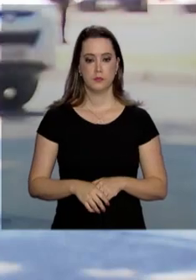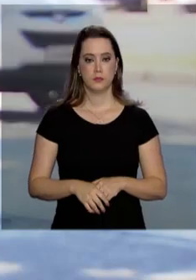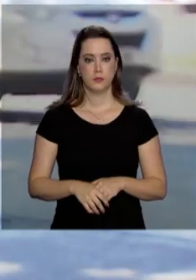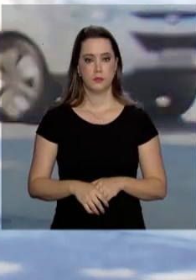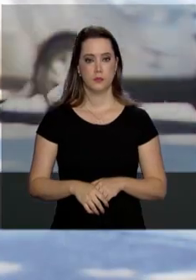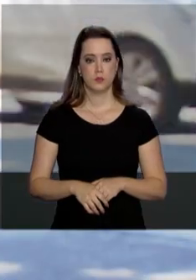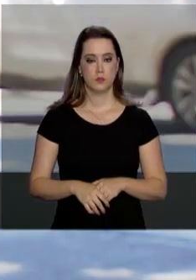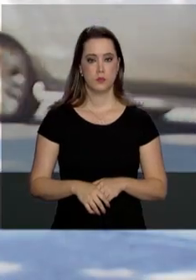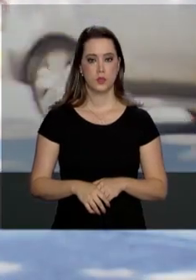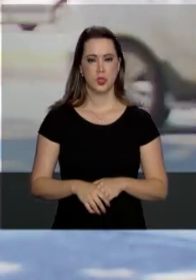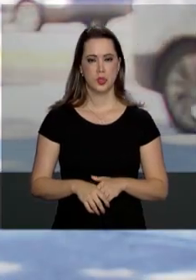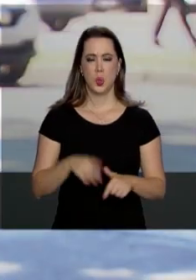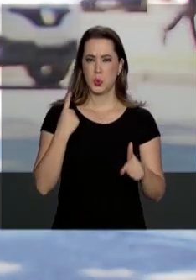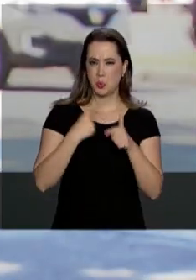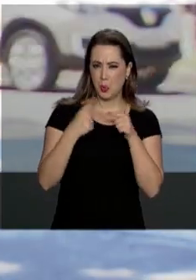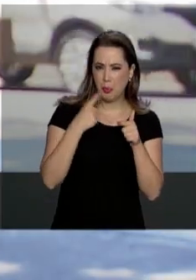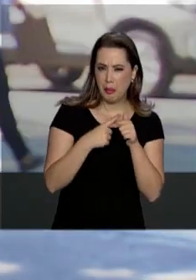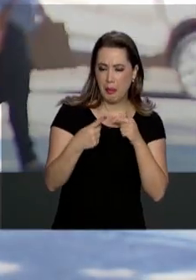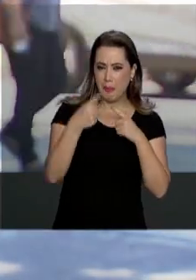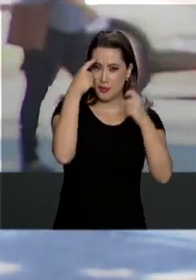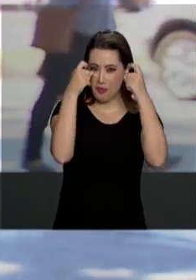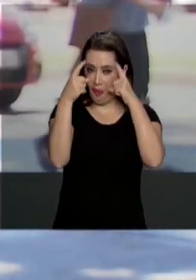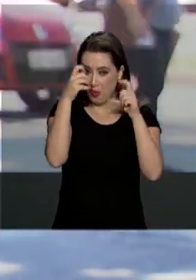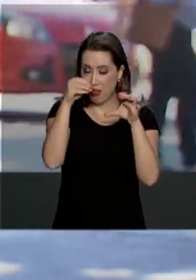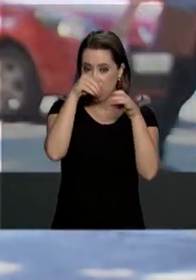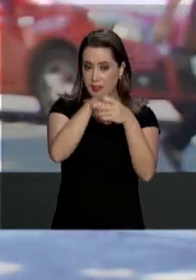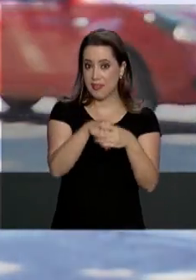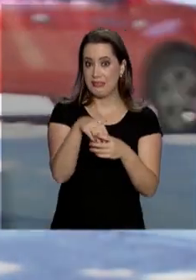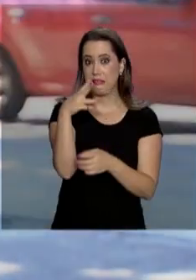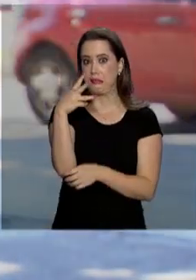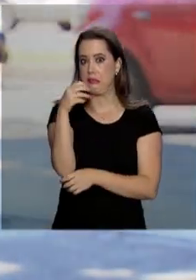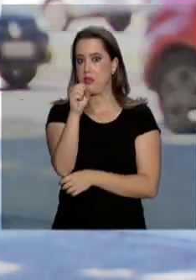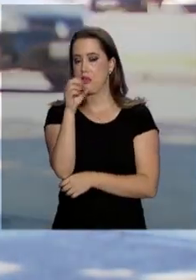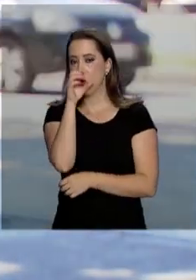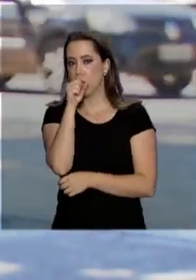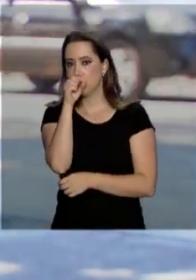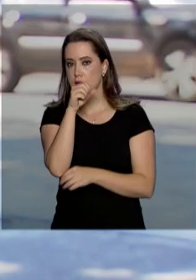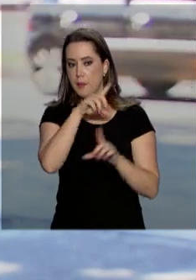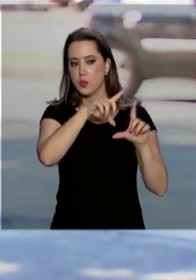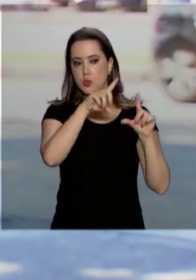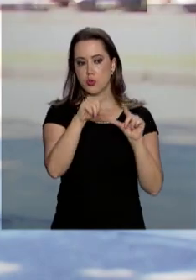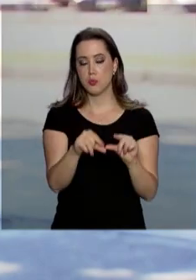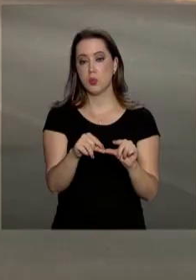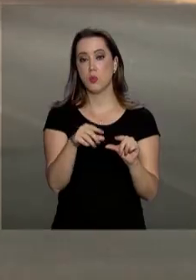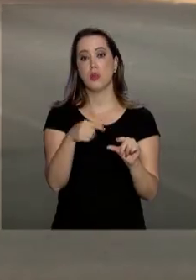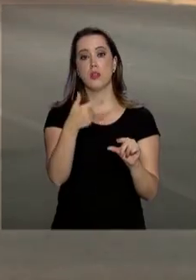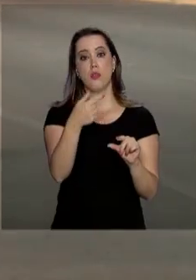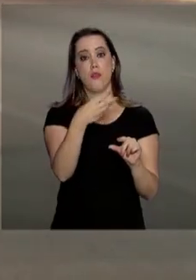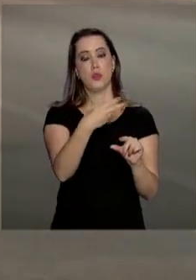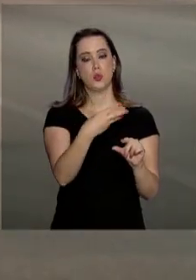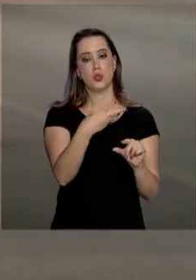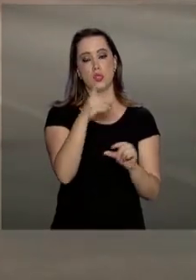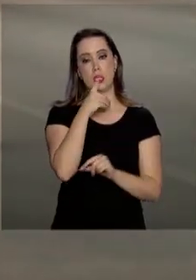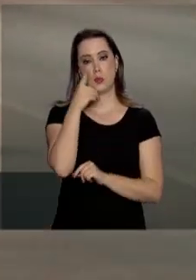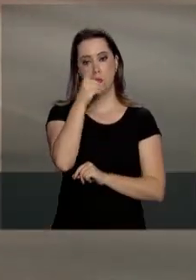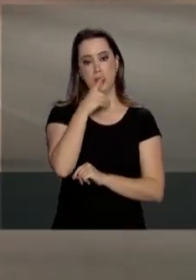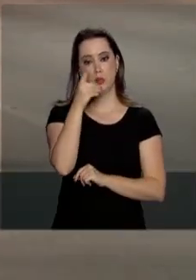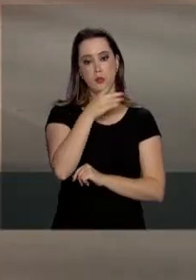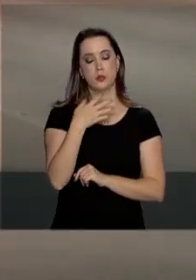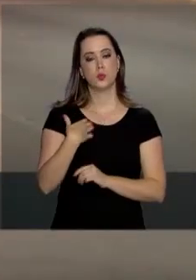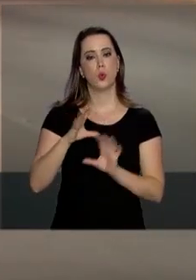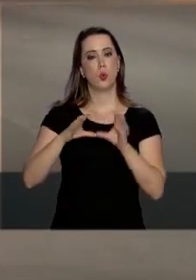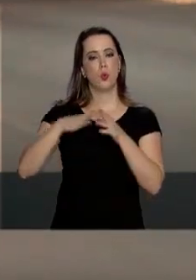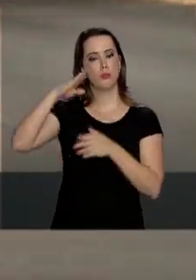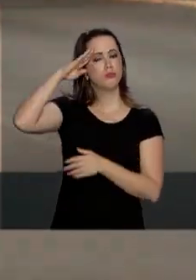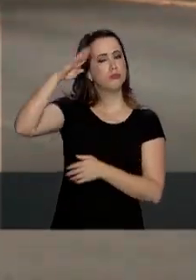os ataques que chegaram a 38 no sábado caíram para 23 neste domingo a força nacional está nas ruas